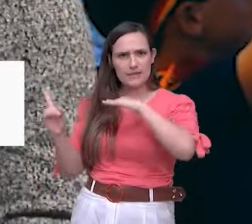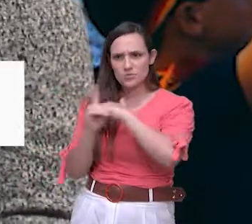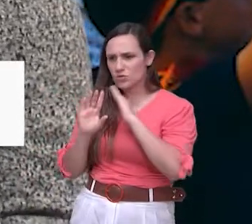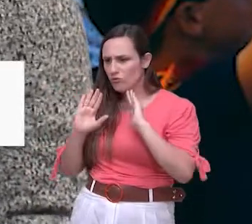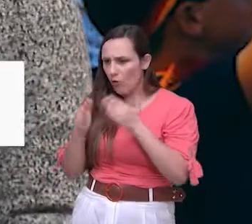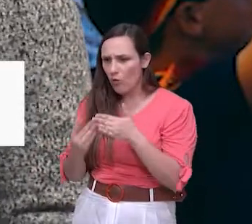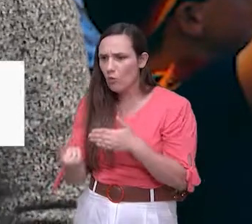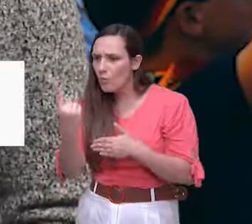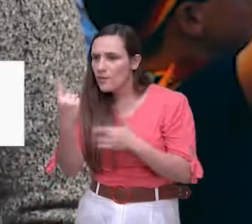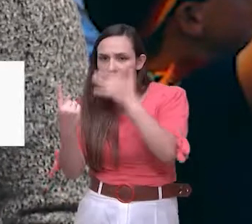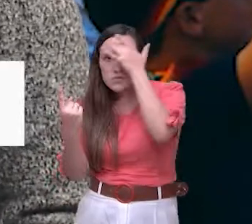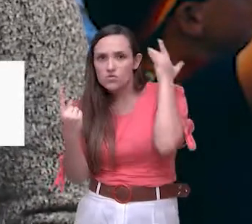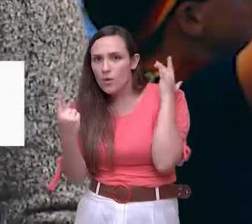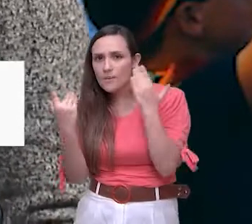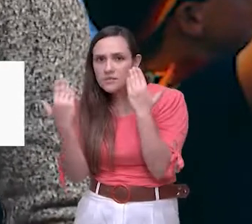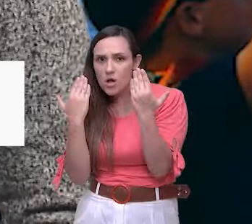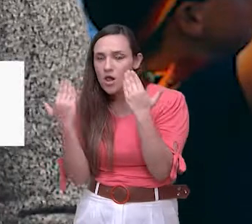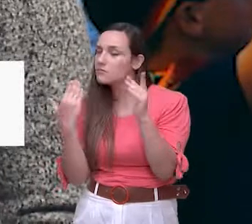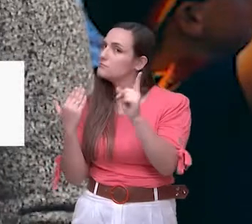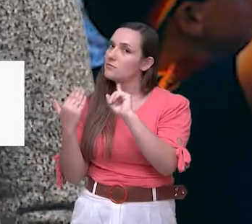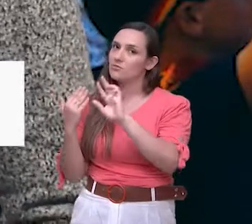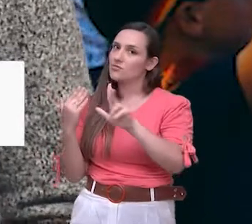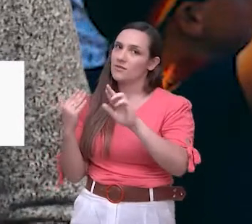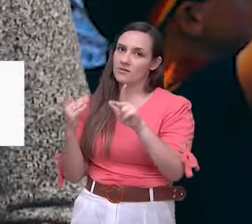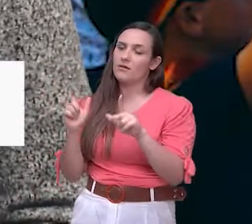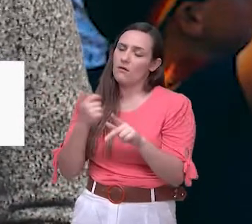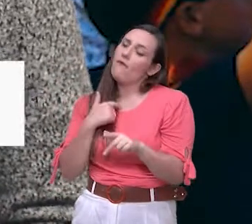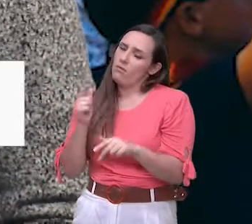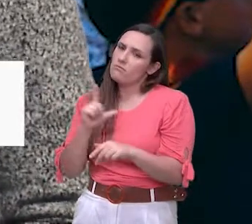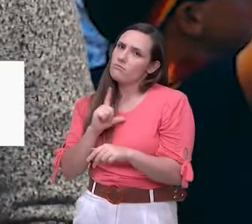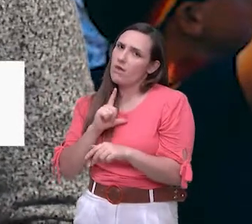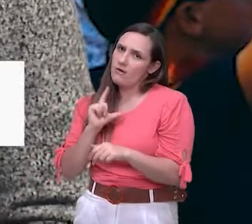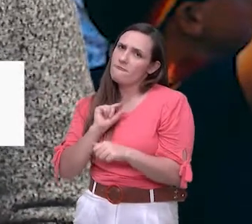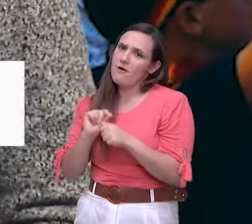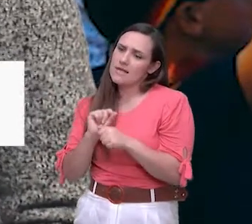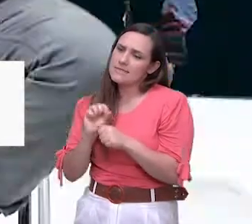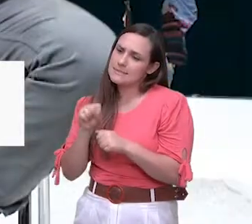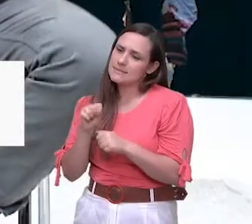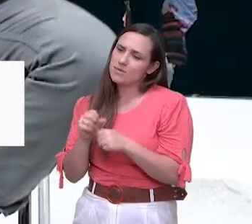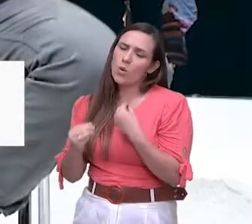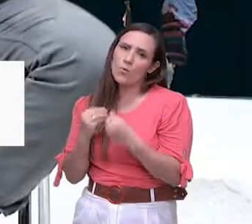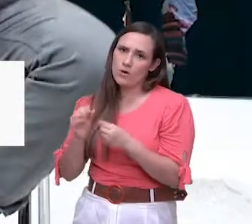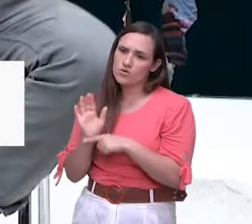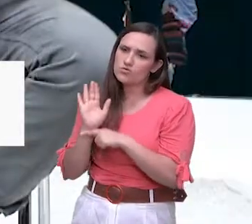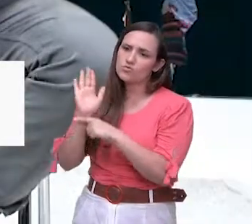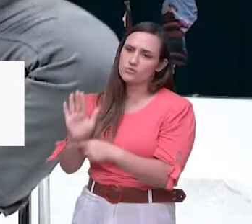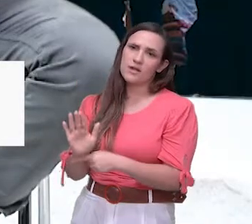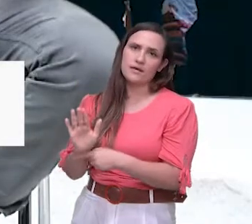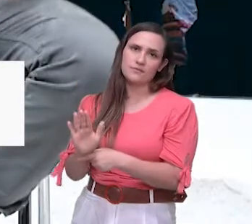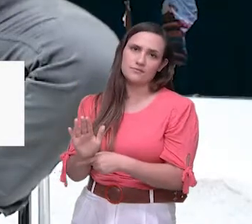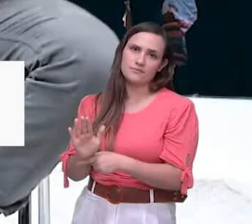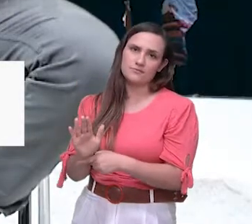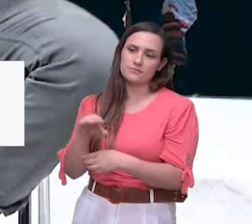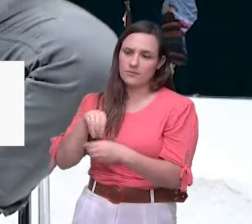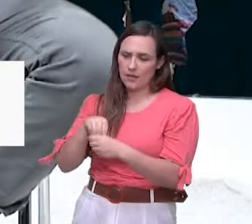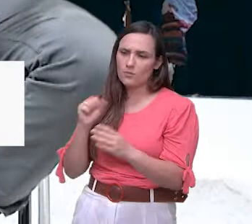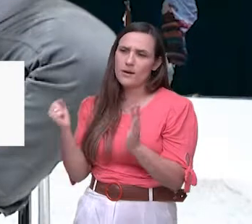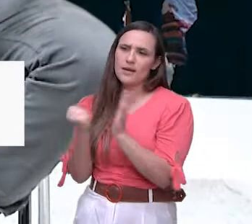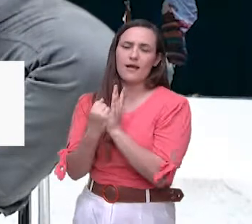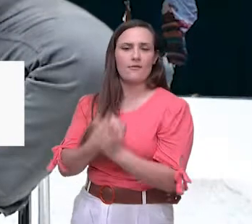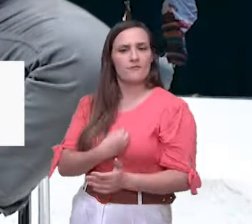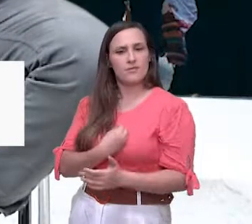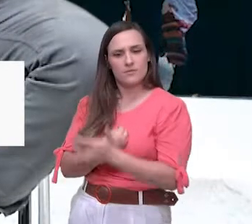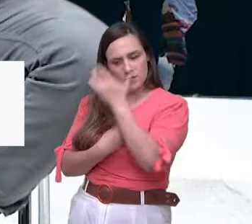começar somente nesse atendimento individual e esse é um cuidado que nós tivemos né que sobre como impactar Como